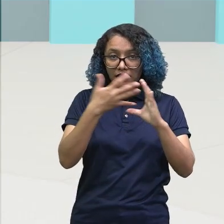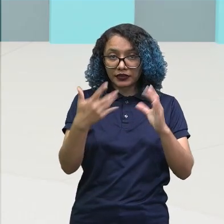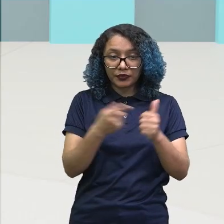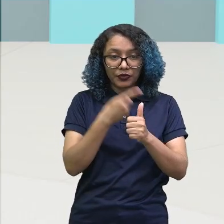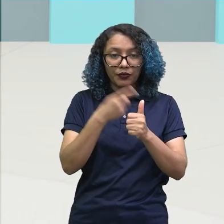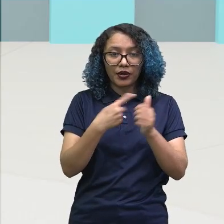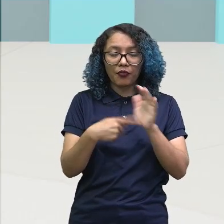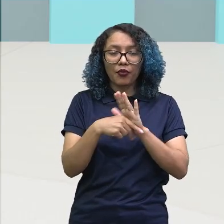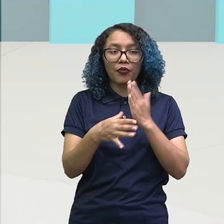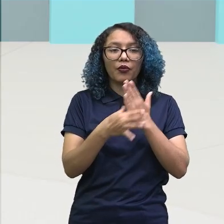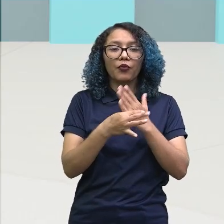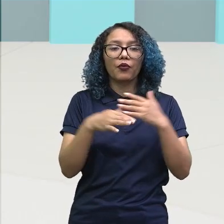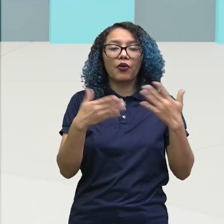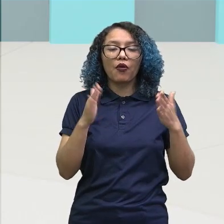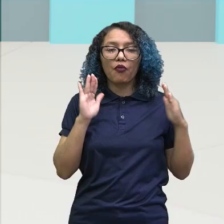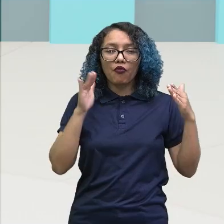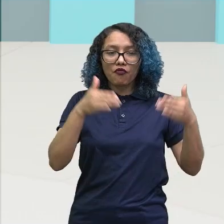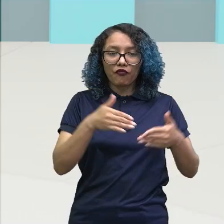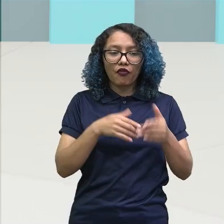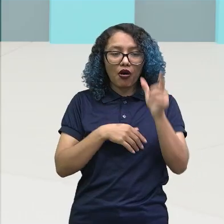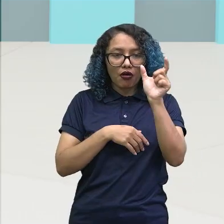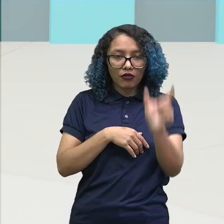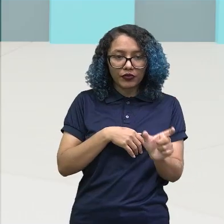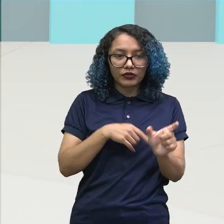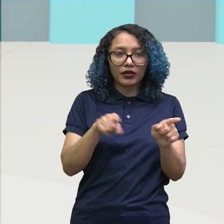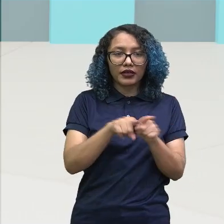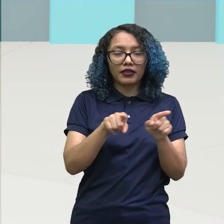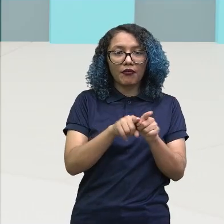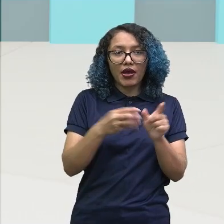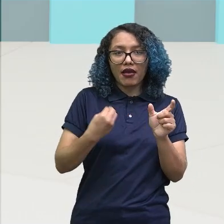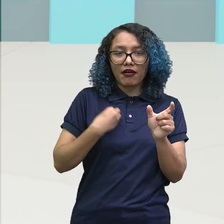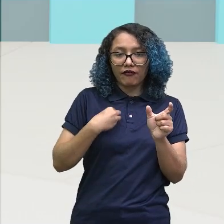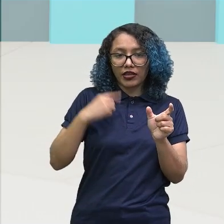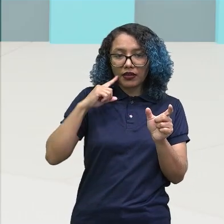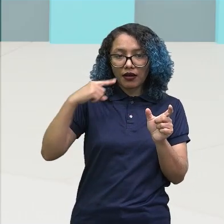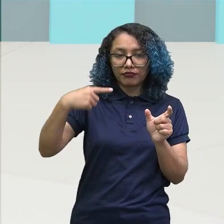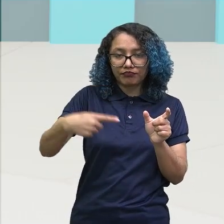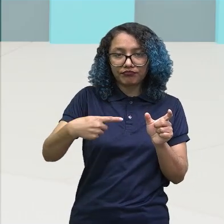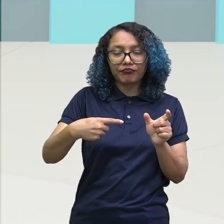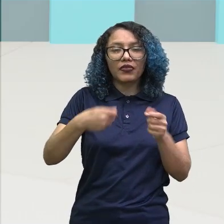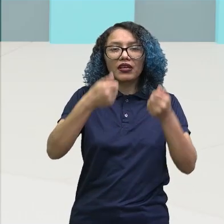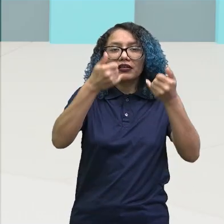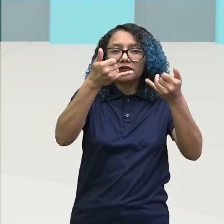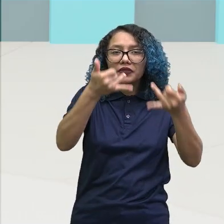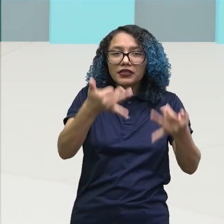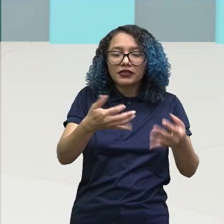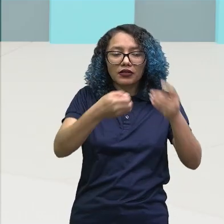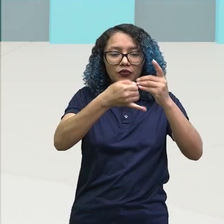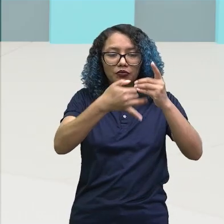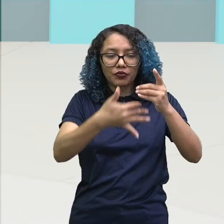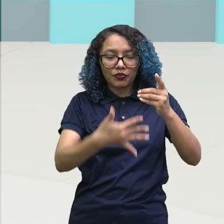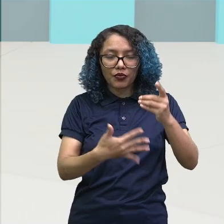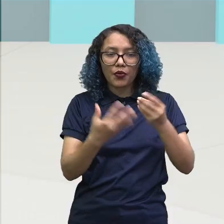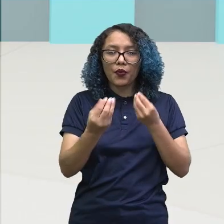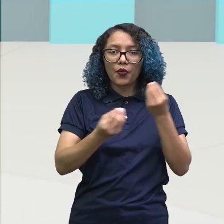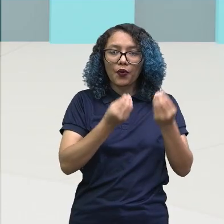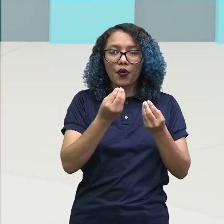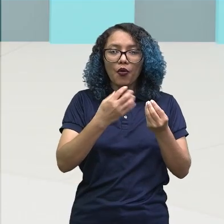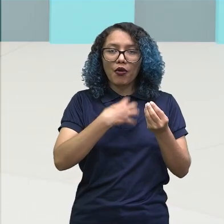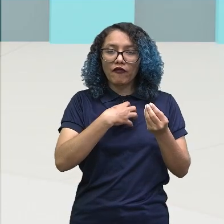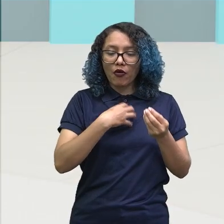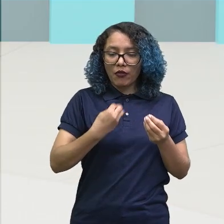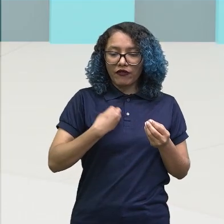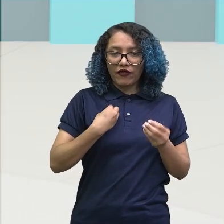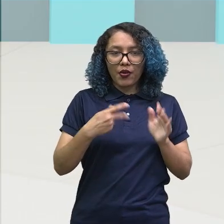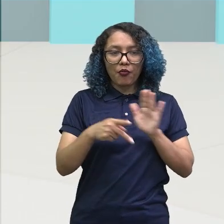é o enfoque no homem e seu cotidiano, uma descrição. Então eu vou descrever como esse homem